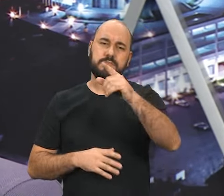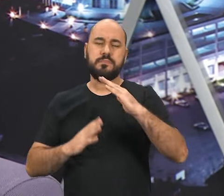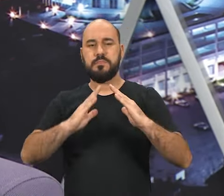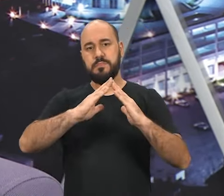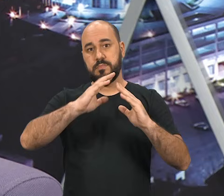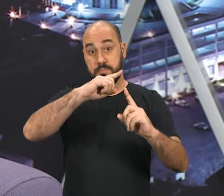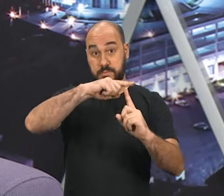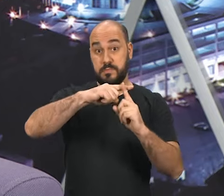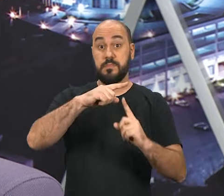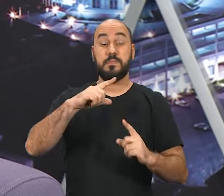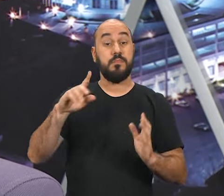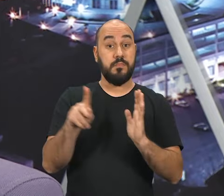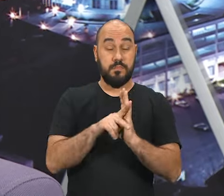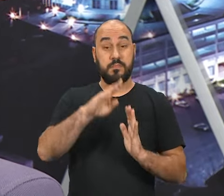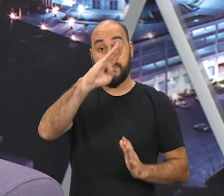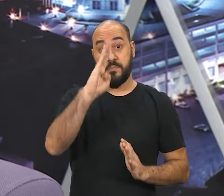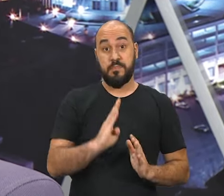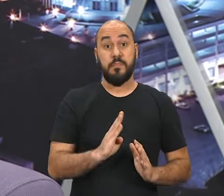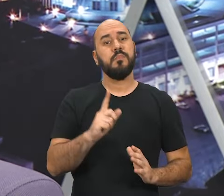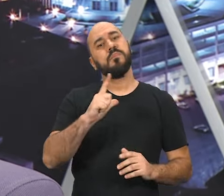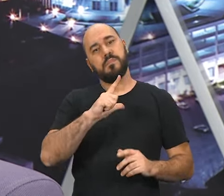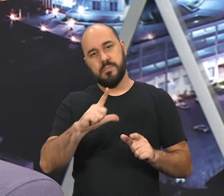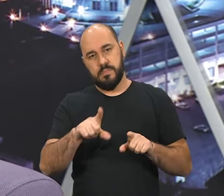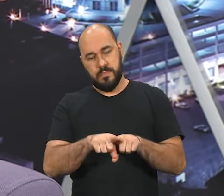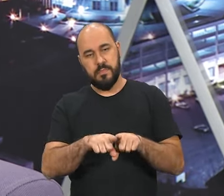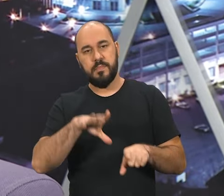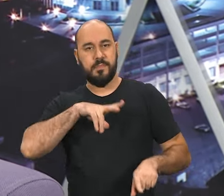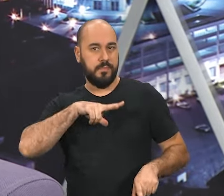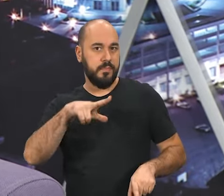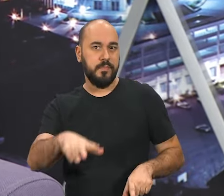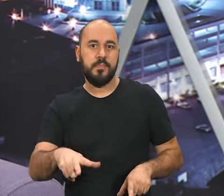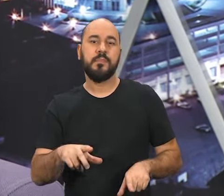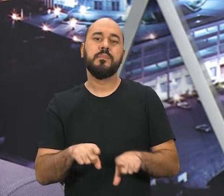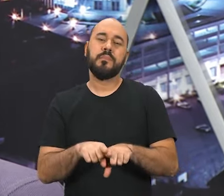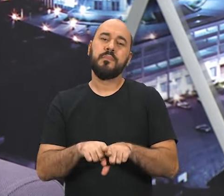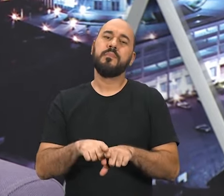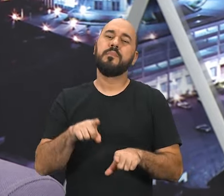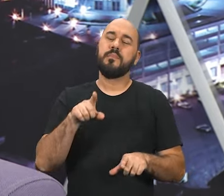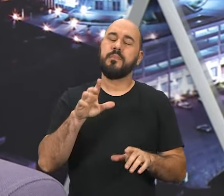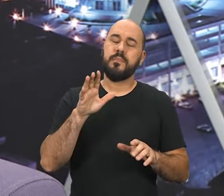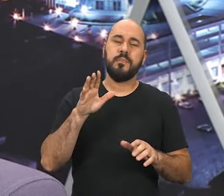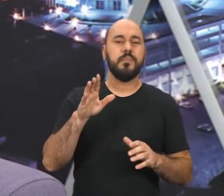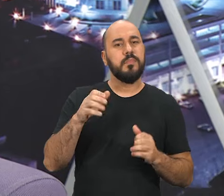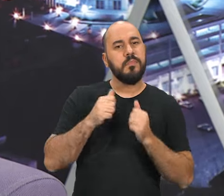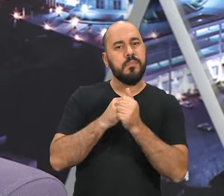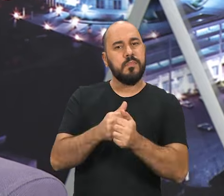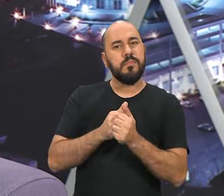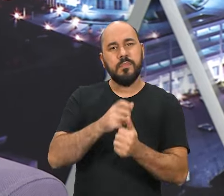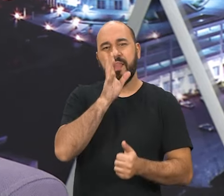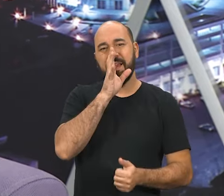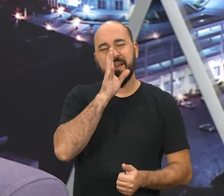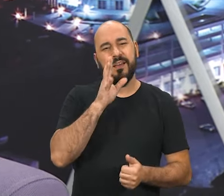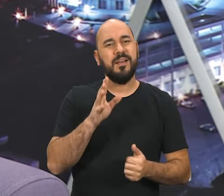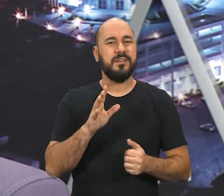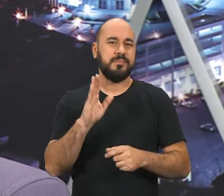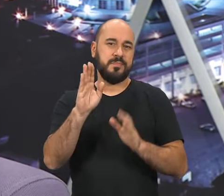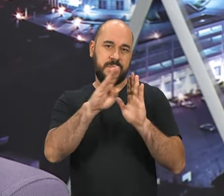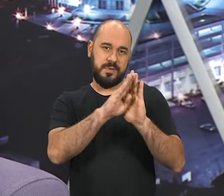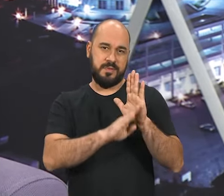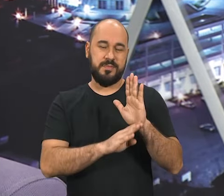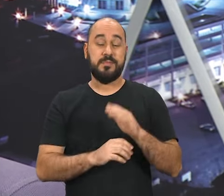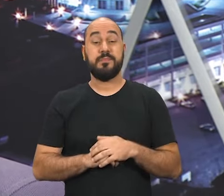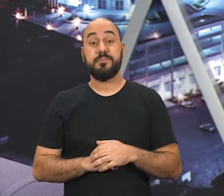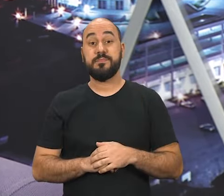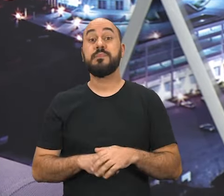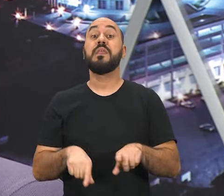igrejas brasileiras e também portuguesas na Europa que acompanham o nosso programa. Muito obrigado, Deus te abençoe muito.